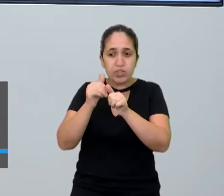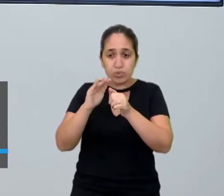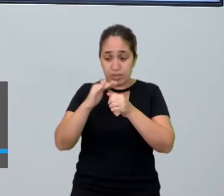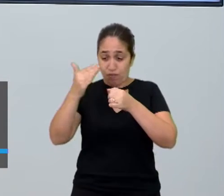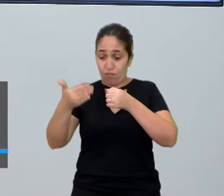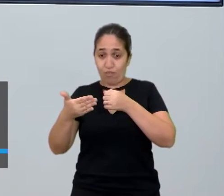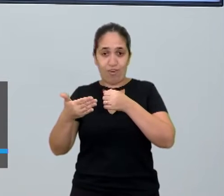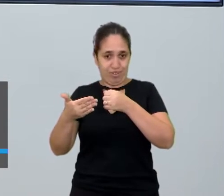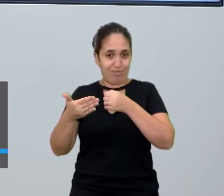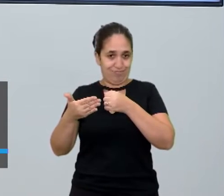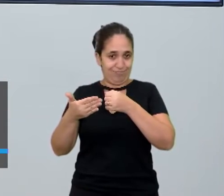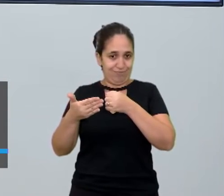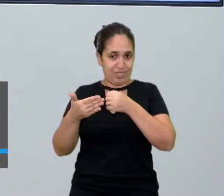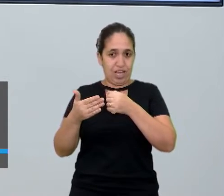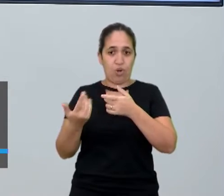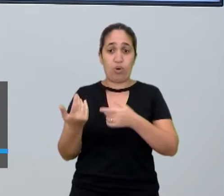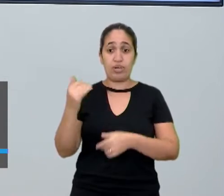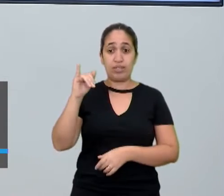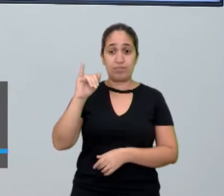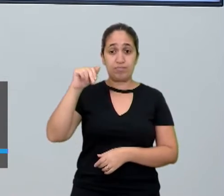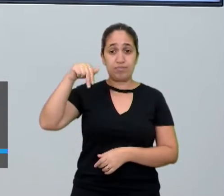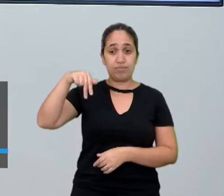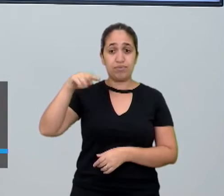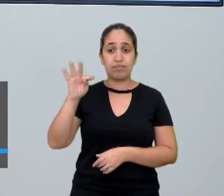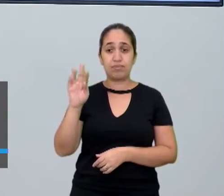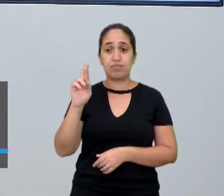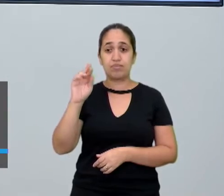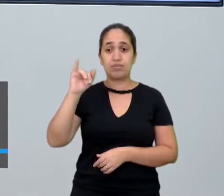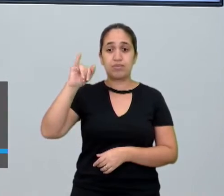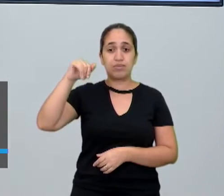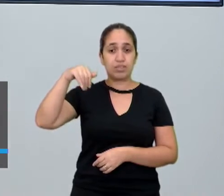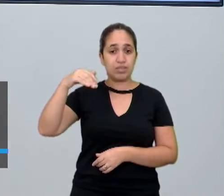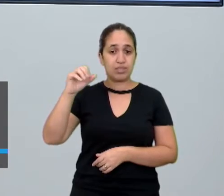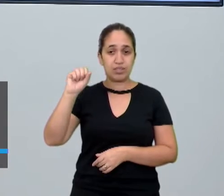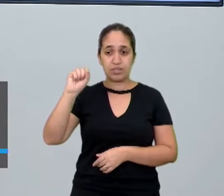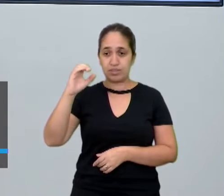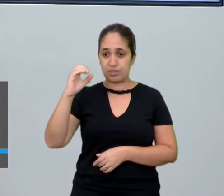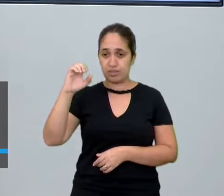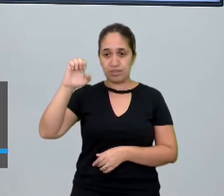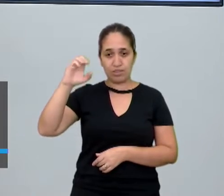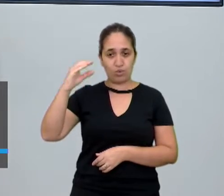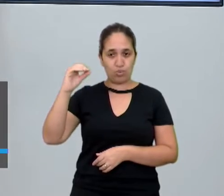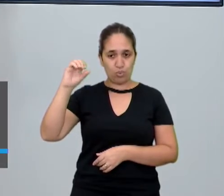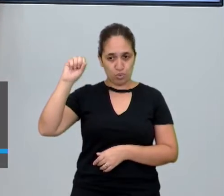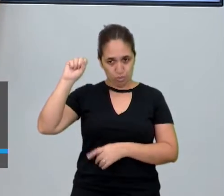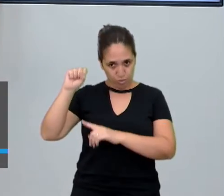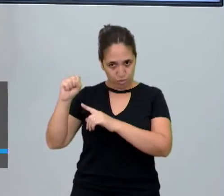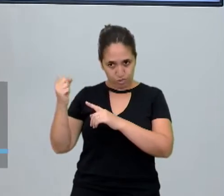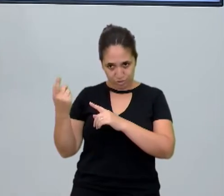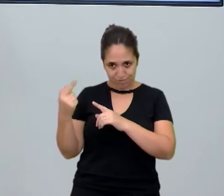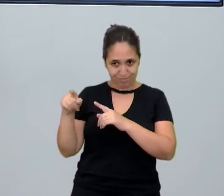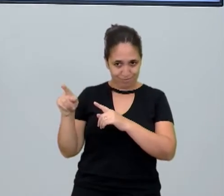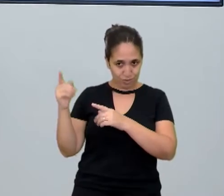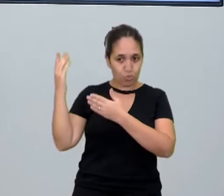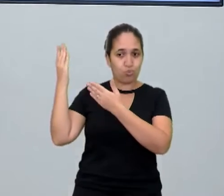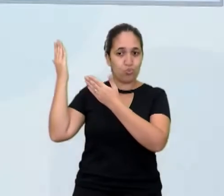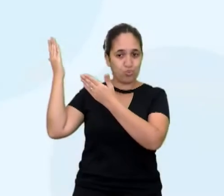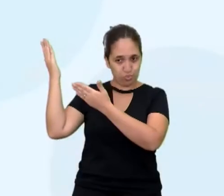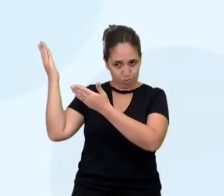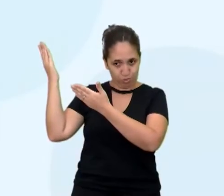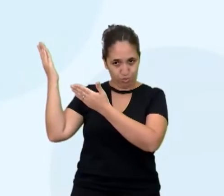lado de fora, enquanto que os nervos intrínsecos, que está aparecendo aqui para vocês aqui na tela, os